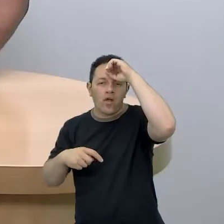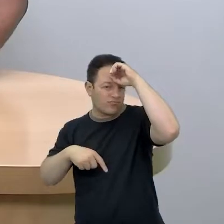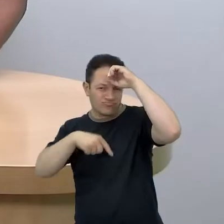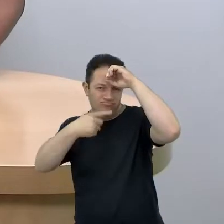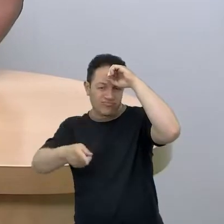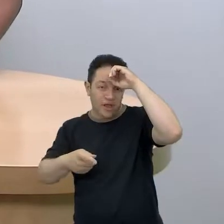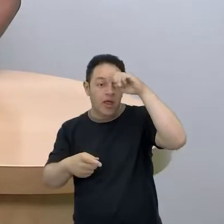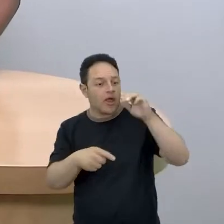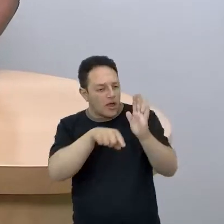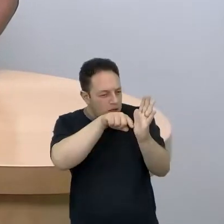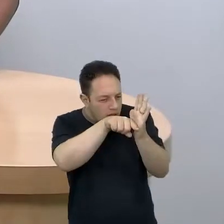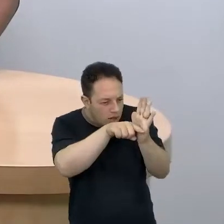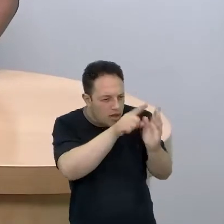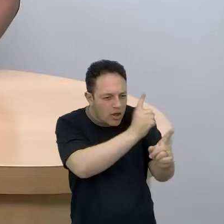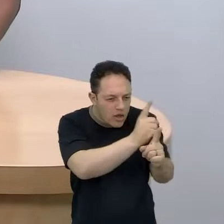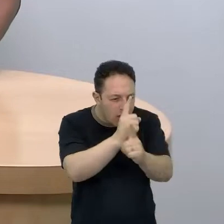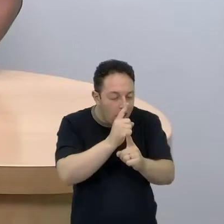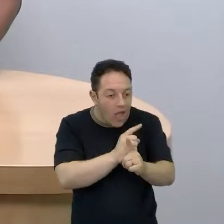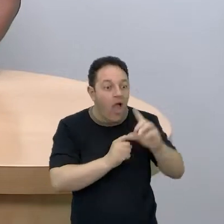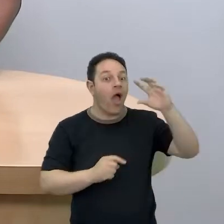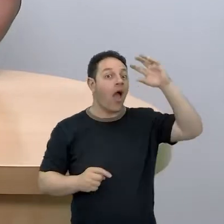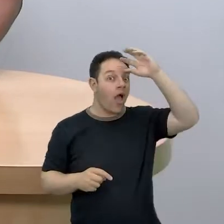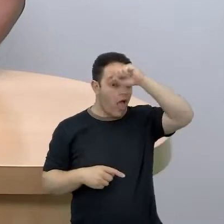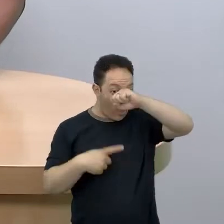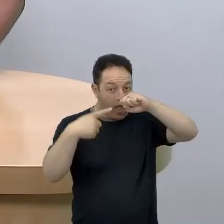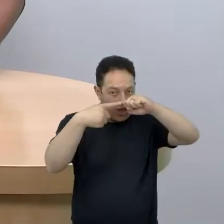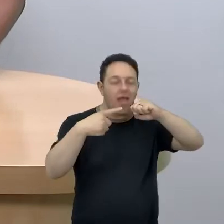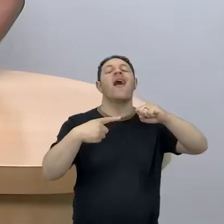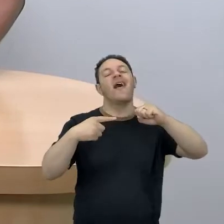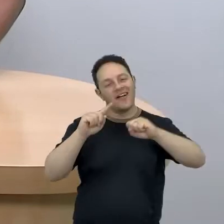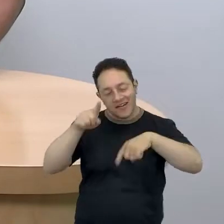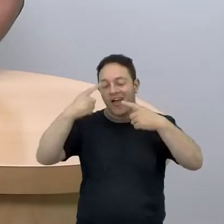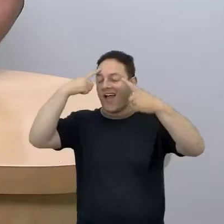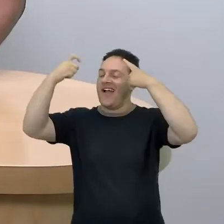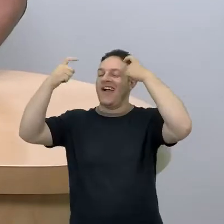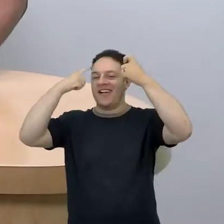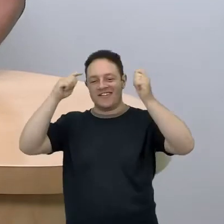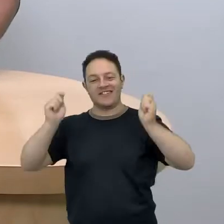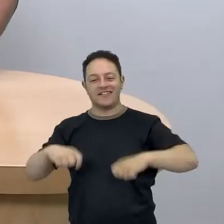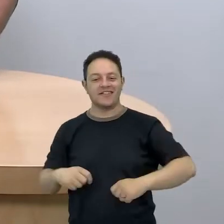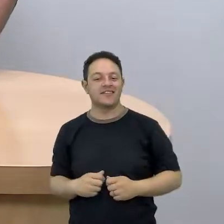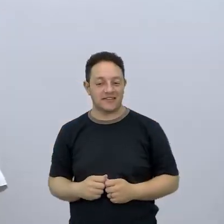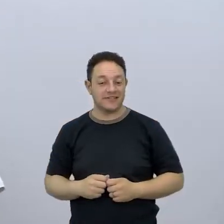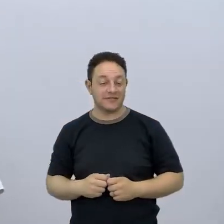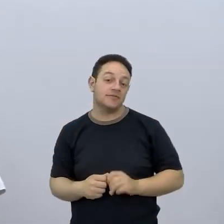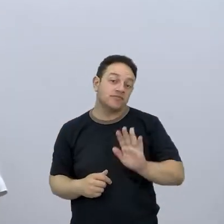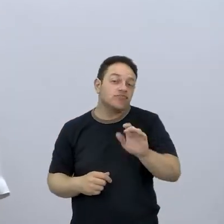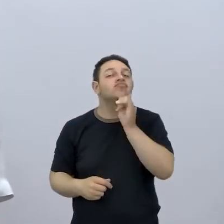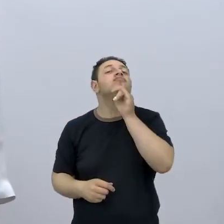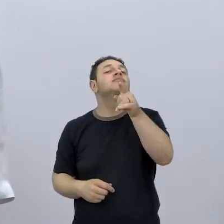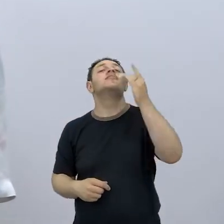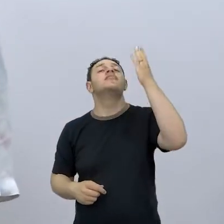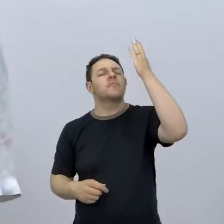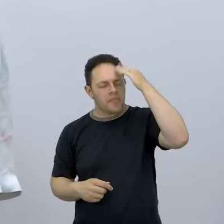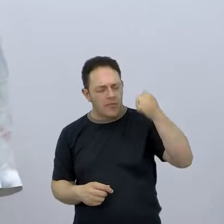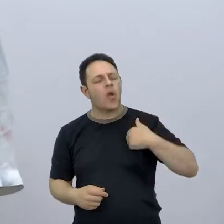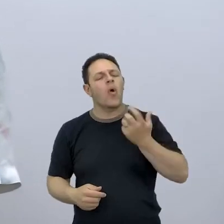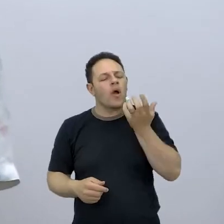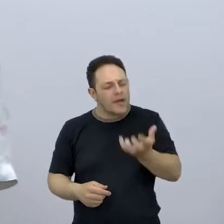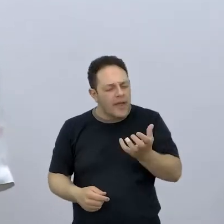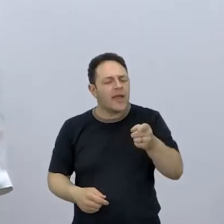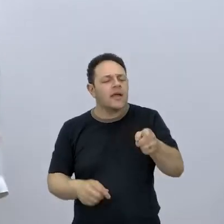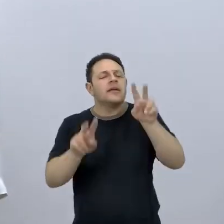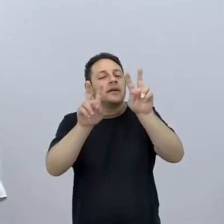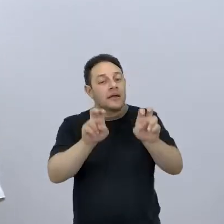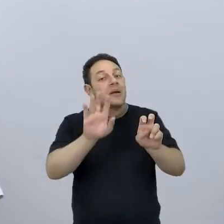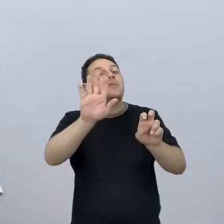para poder ter ideias e criar novas coisas. Exatamente. Bem isso mesmo. Por mais que você saiba o que você quer criar, uma coisa